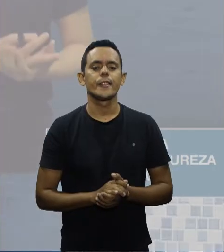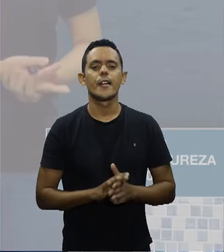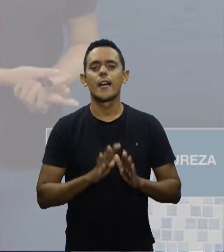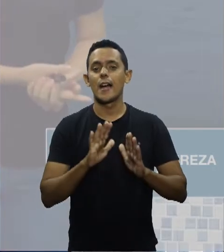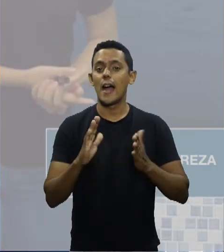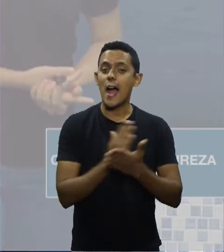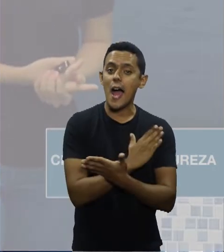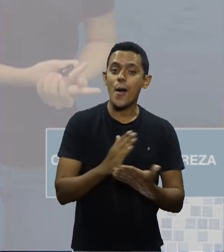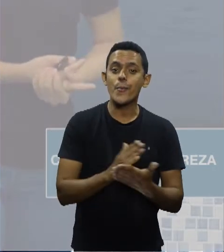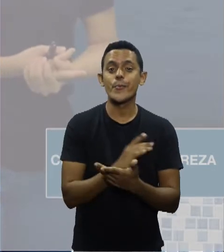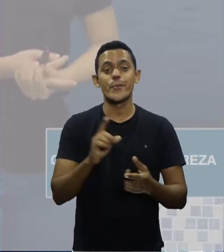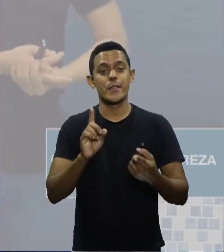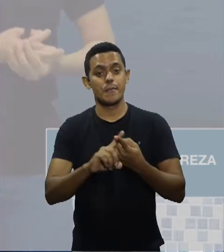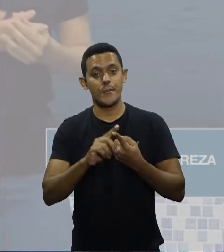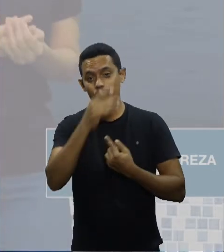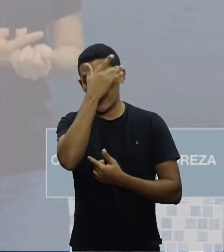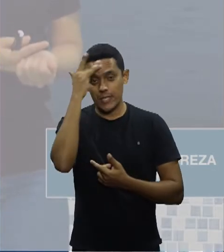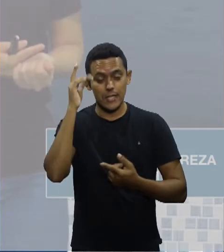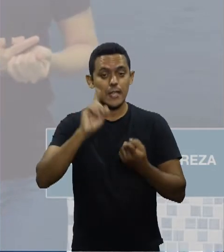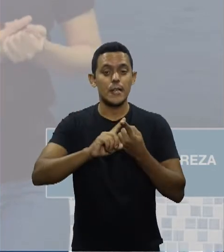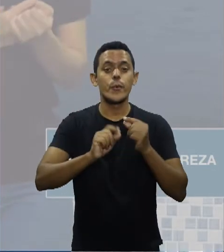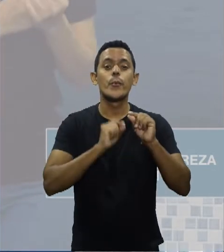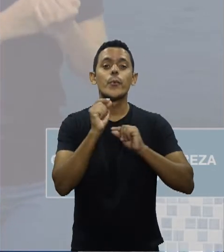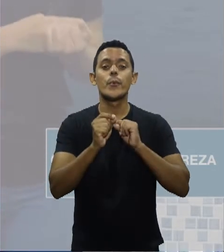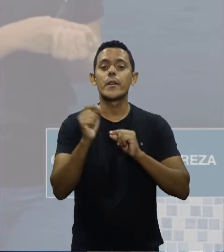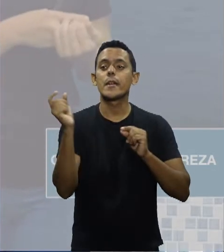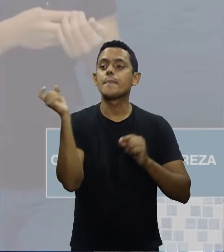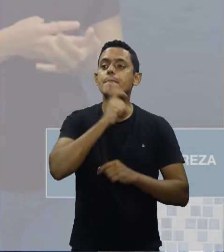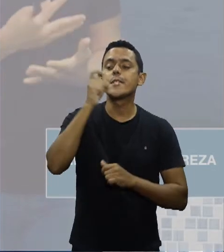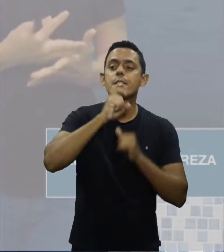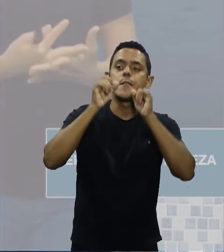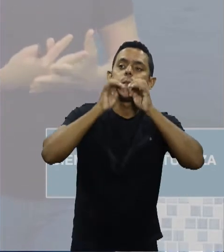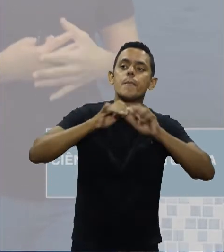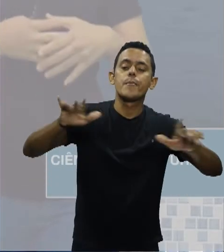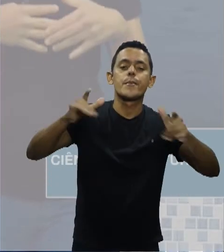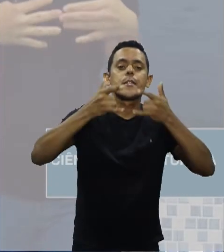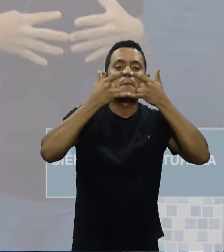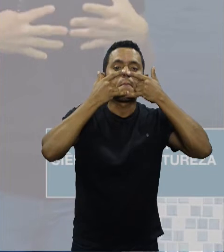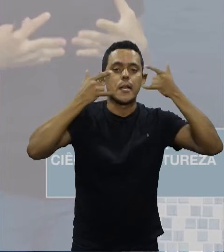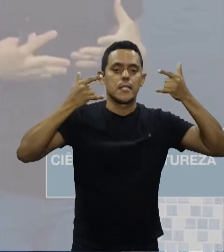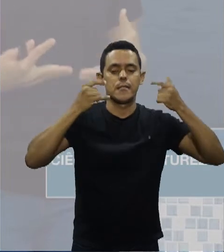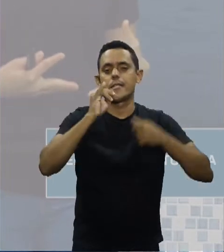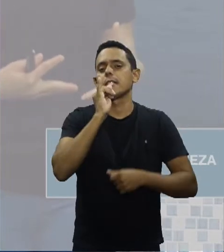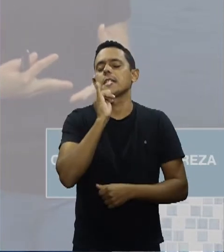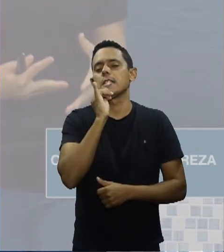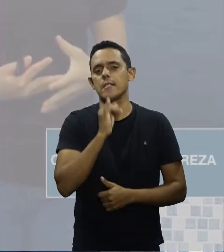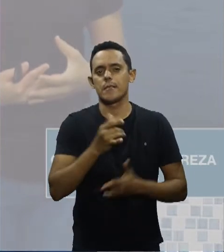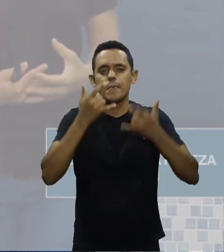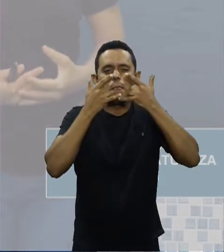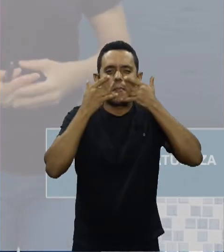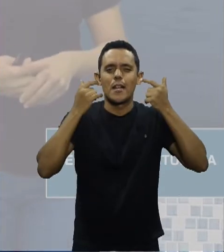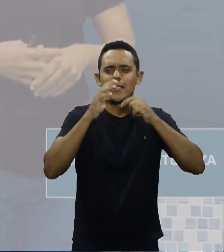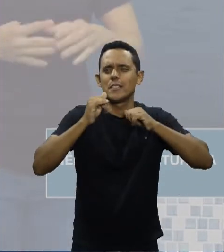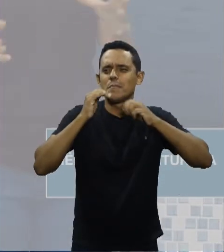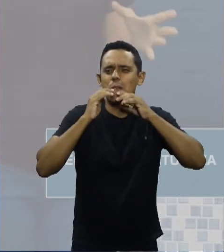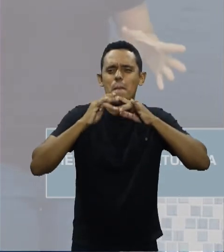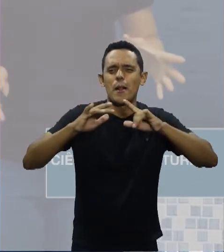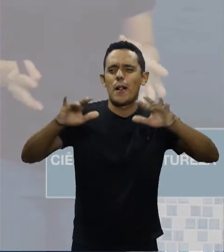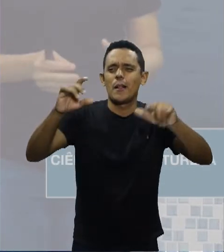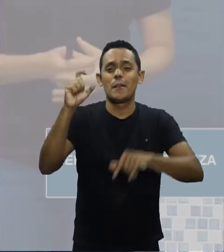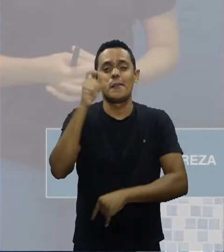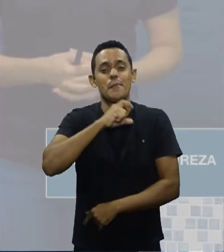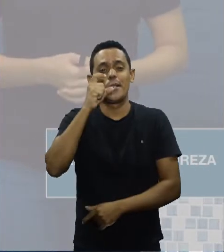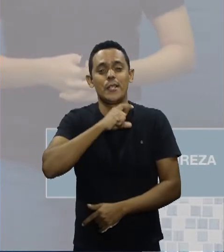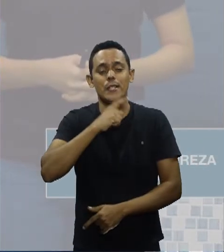a respeito de máscaras, tá bom? Tem muitas fake news, então as três que eu trouxe para vocês que foram as mais checadas, né? As que mais